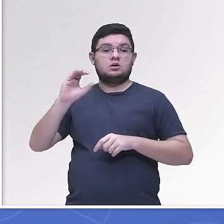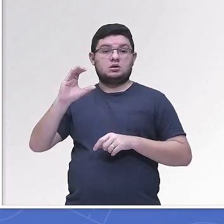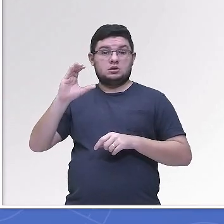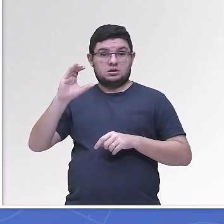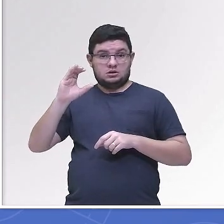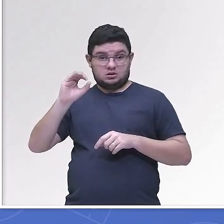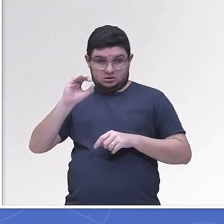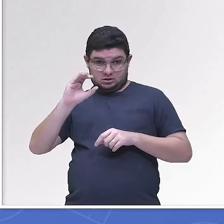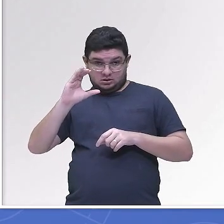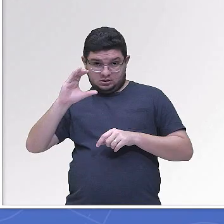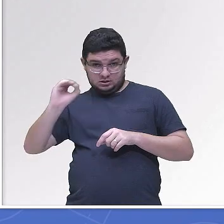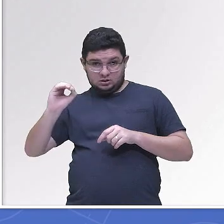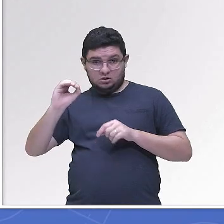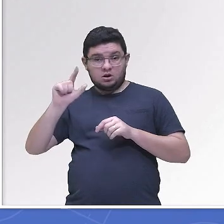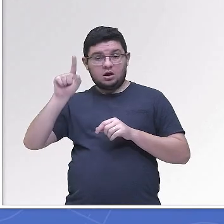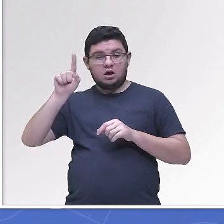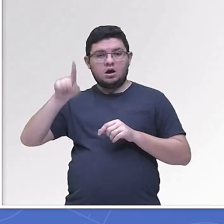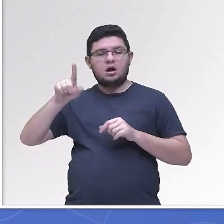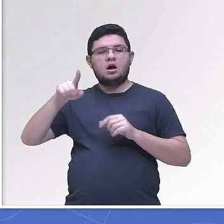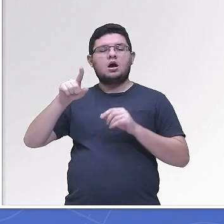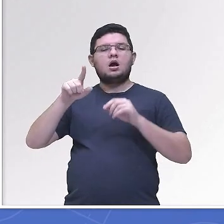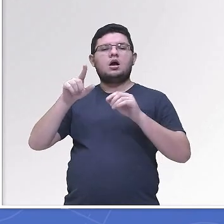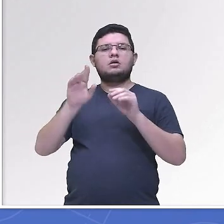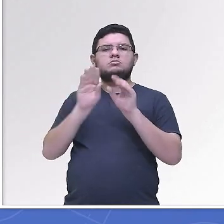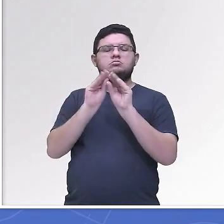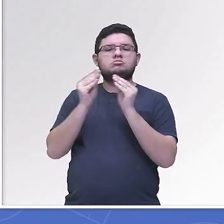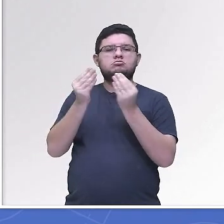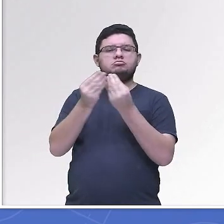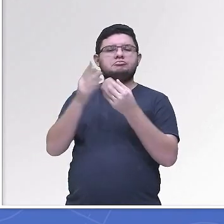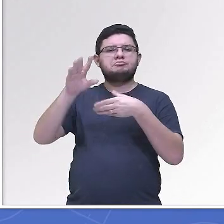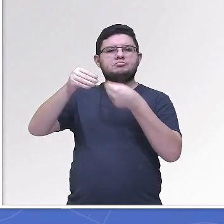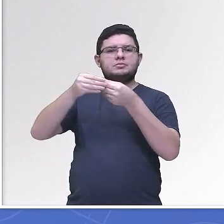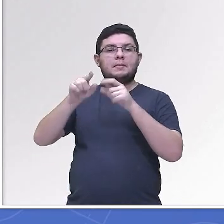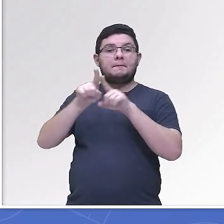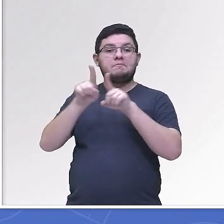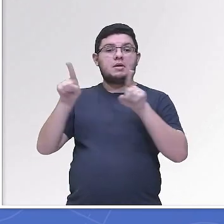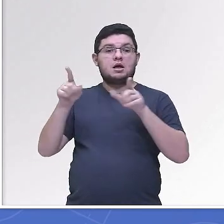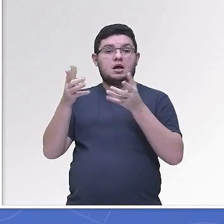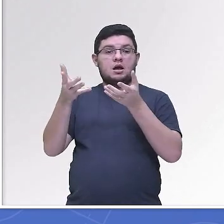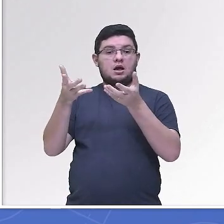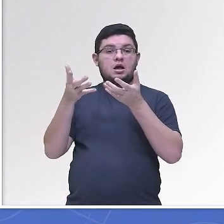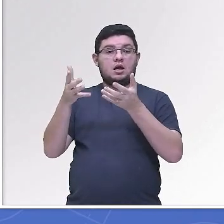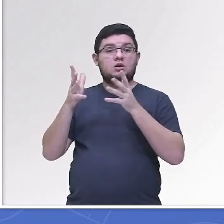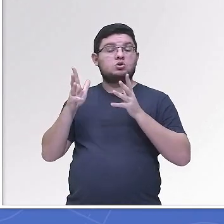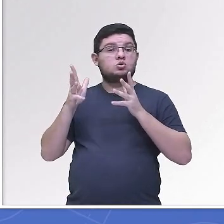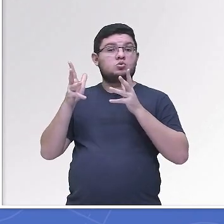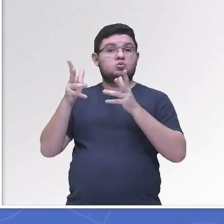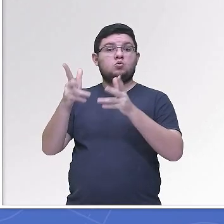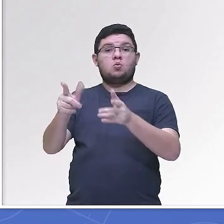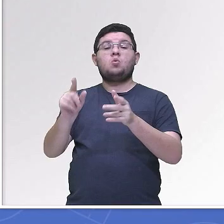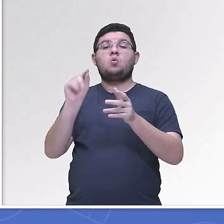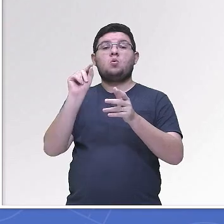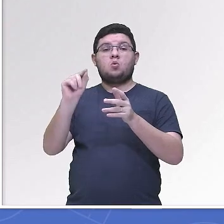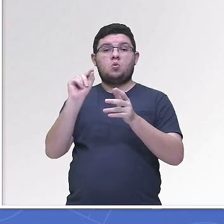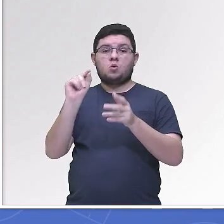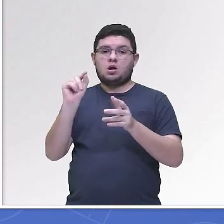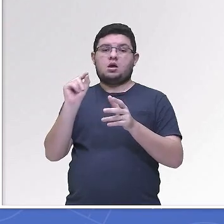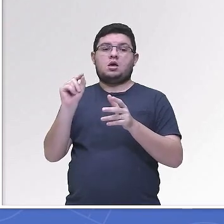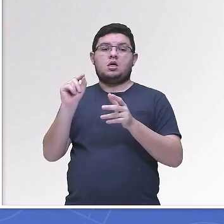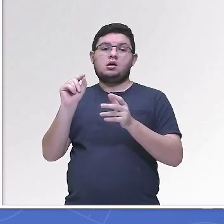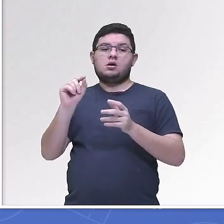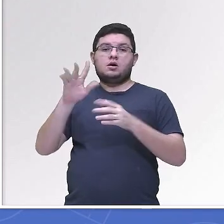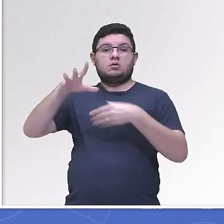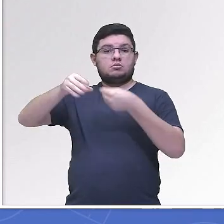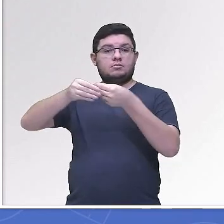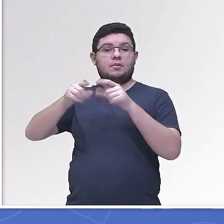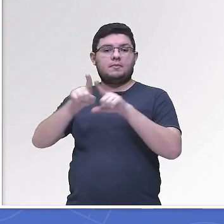o monóxido de carbono. Mas ele quer, na questão, apenas substâncias compostas. Então, qual é